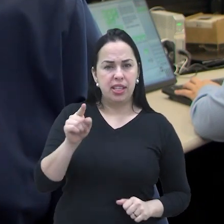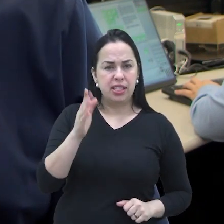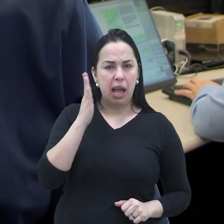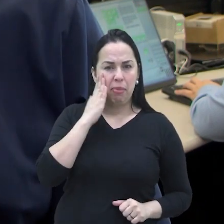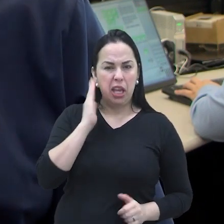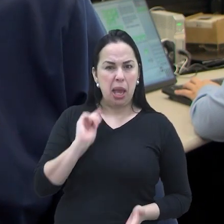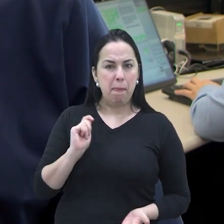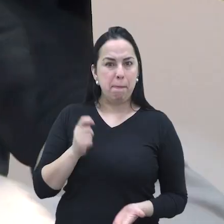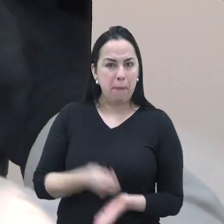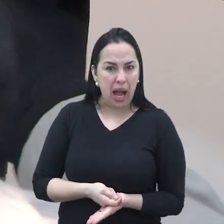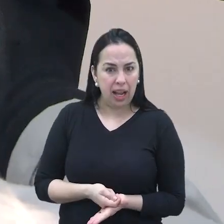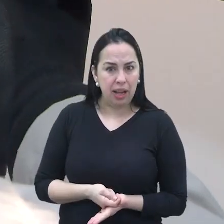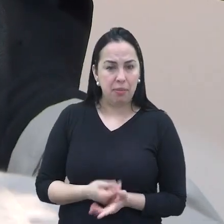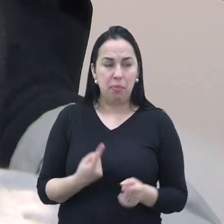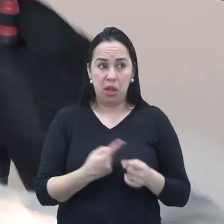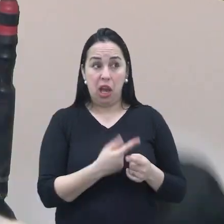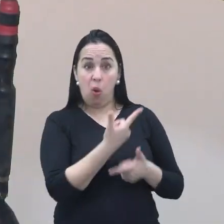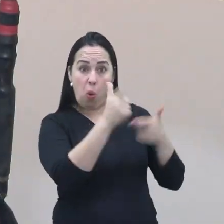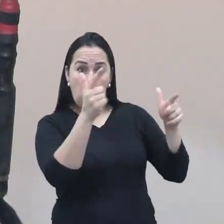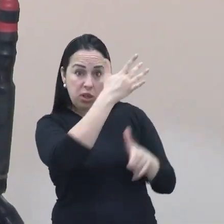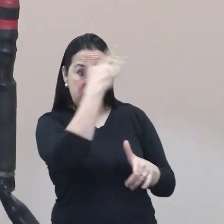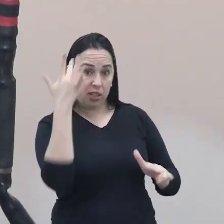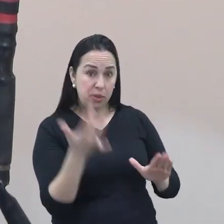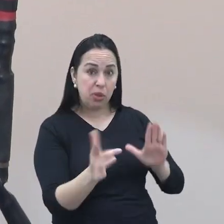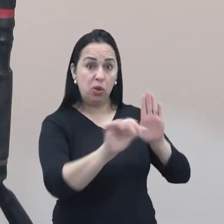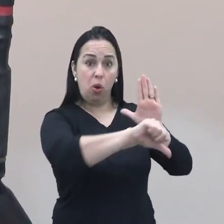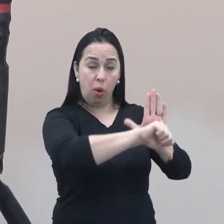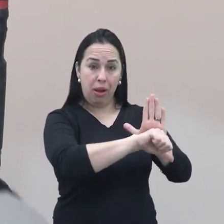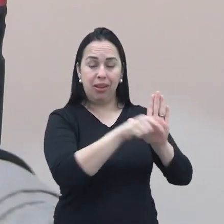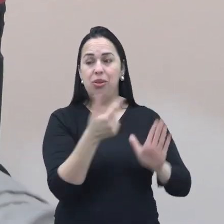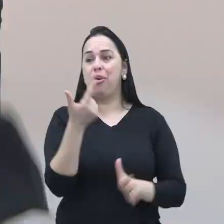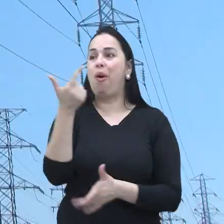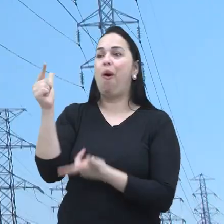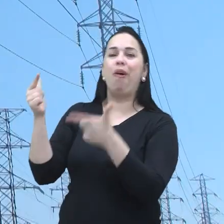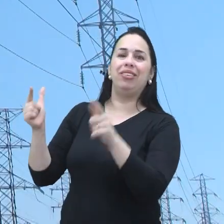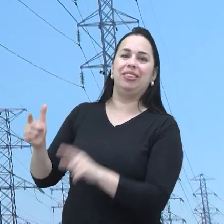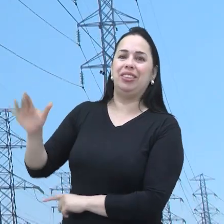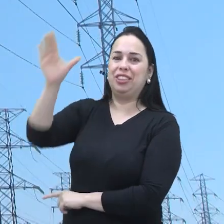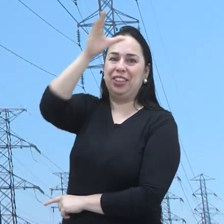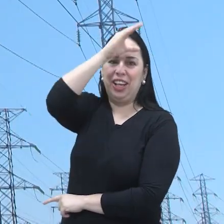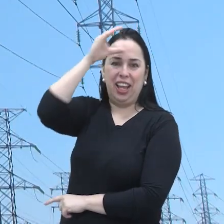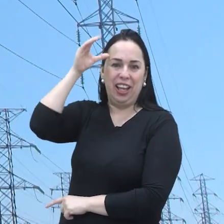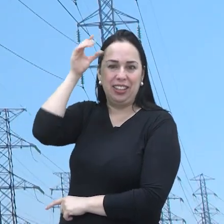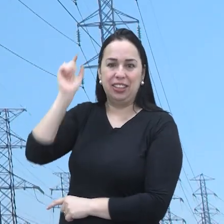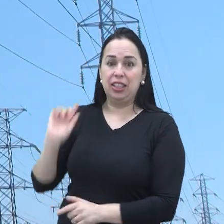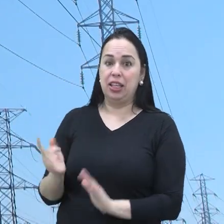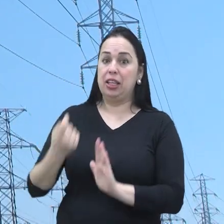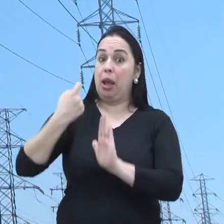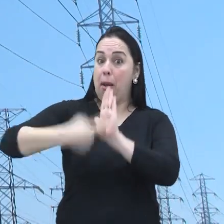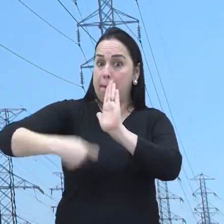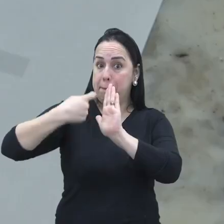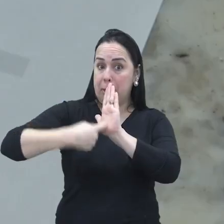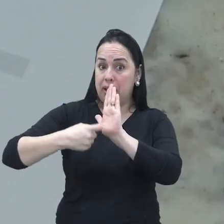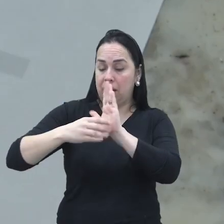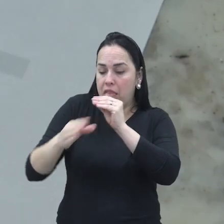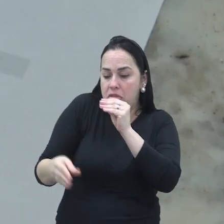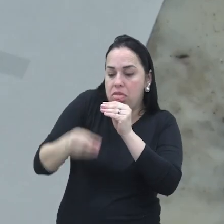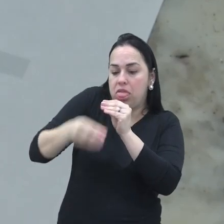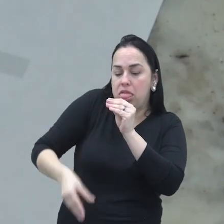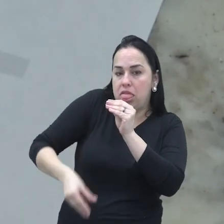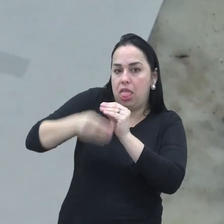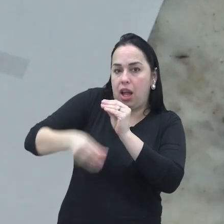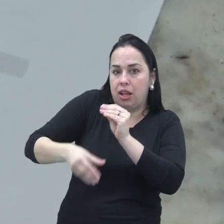em comércios. E sabe quem paga por essa energia furtada? Os outros clientes. Há